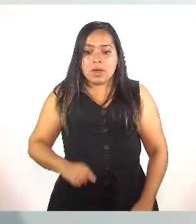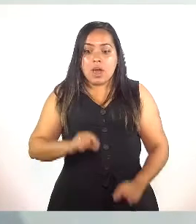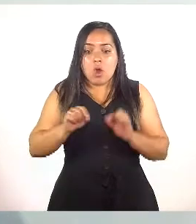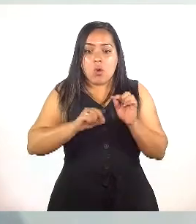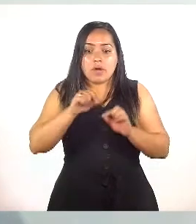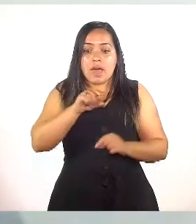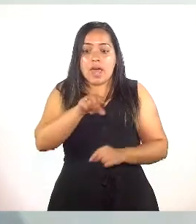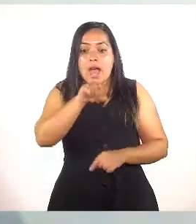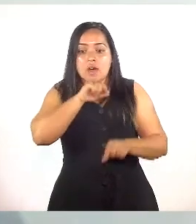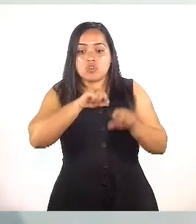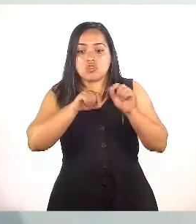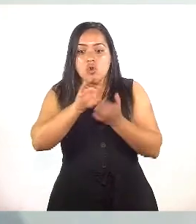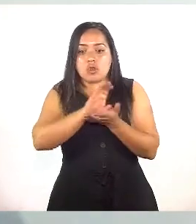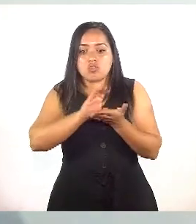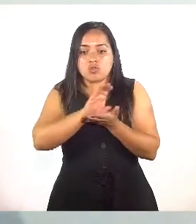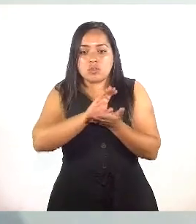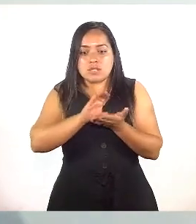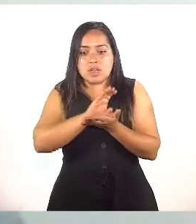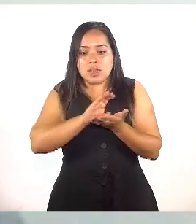dos conselheiros.